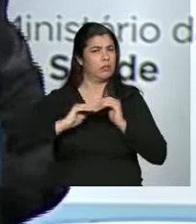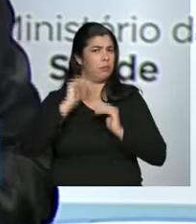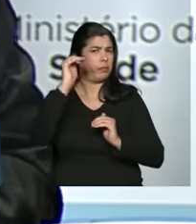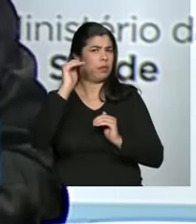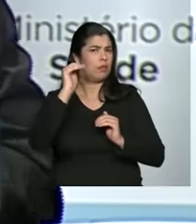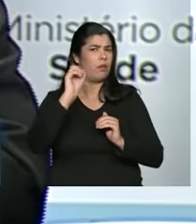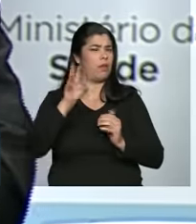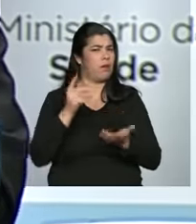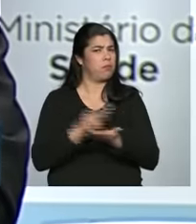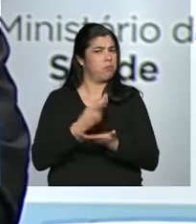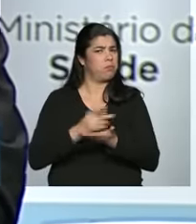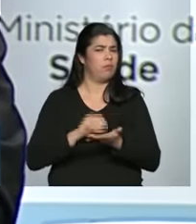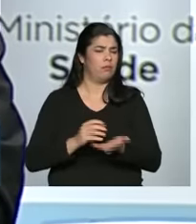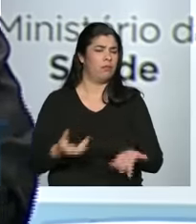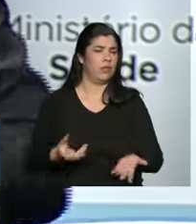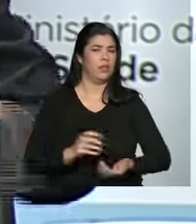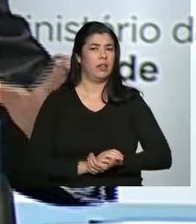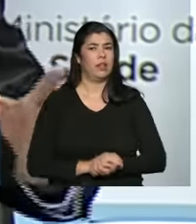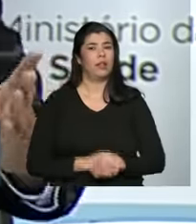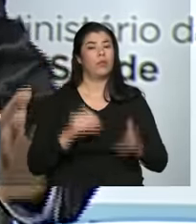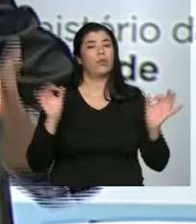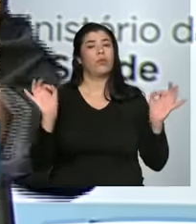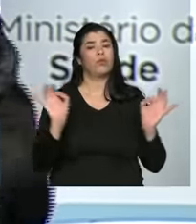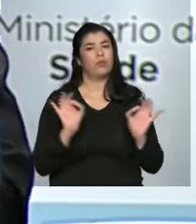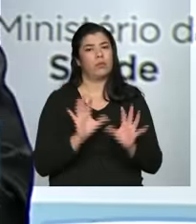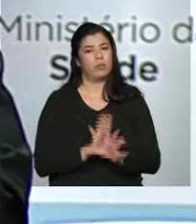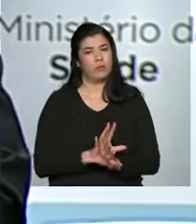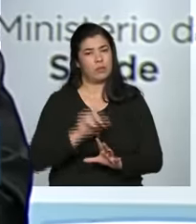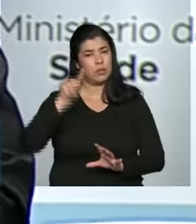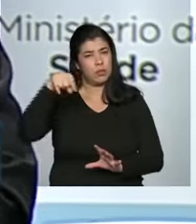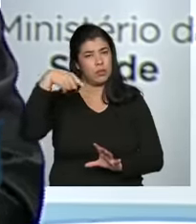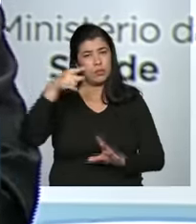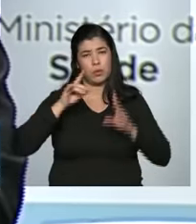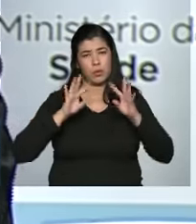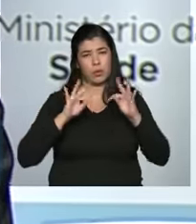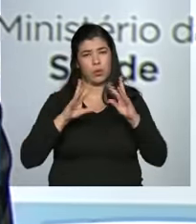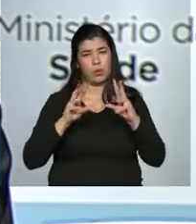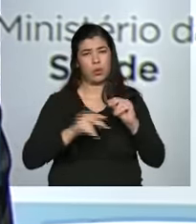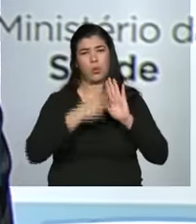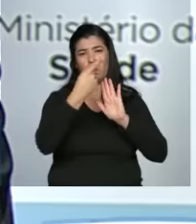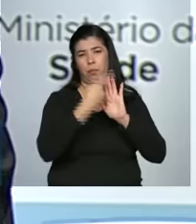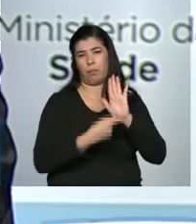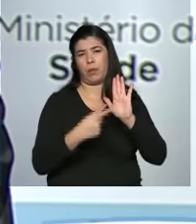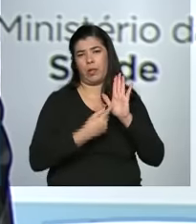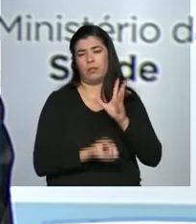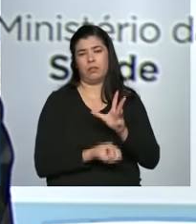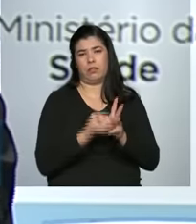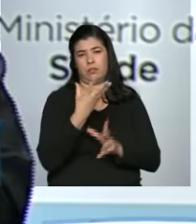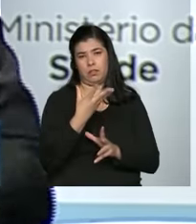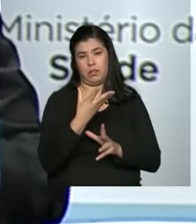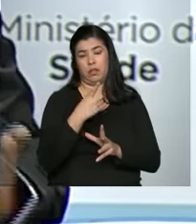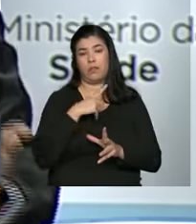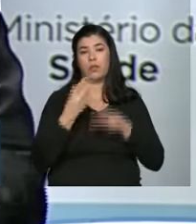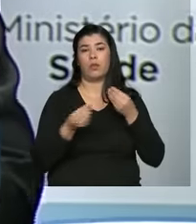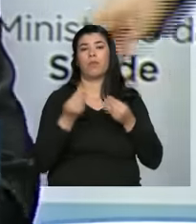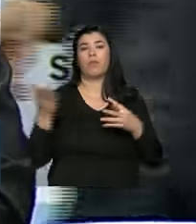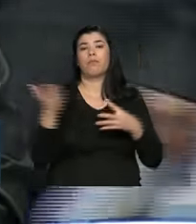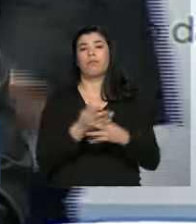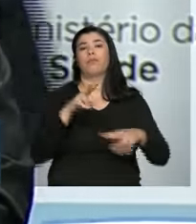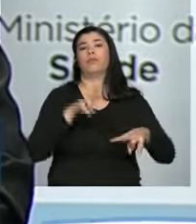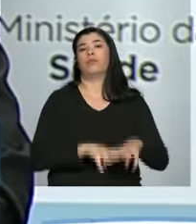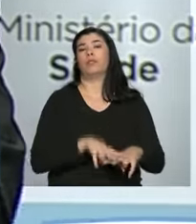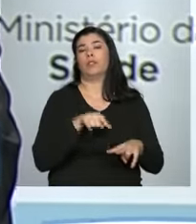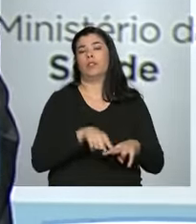e devida e ao final de tudo isso depois da criação de todos esses parâmetros nós temos a questão punitiva seja no